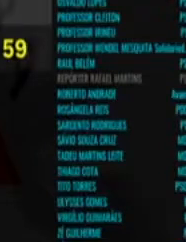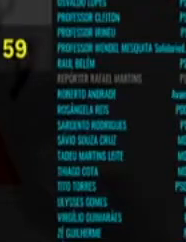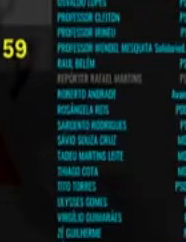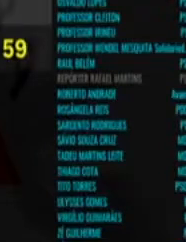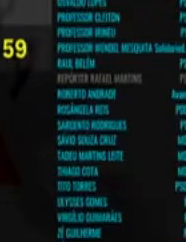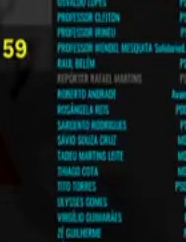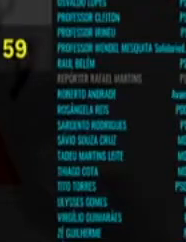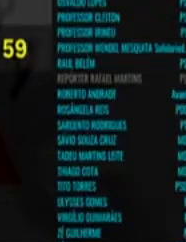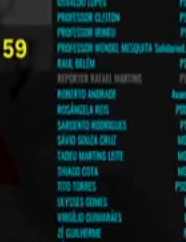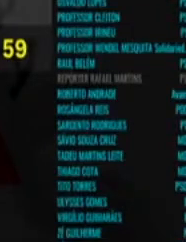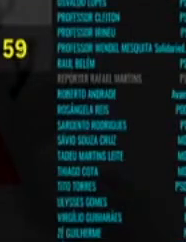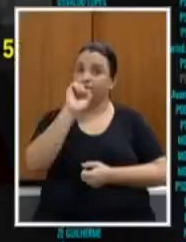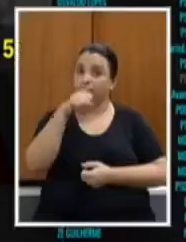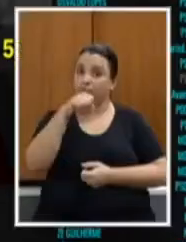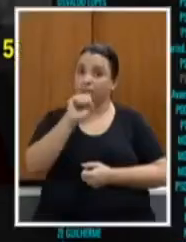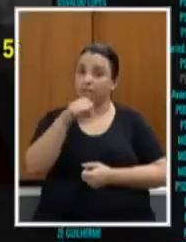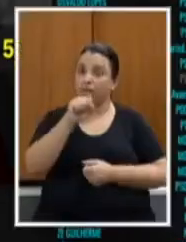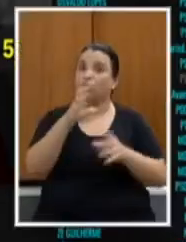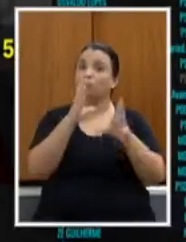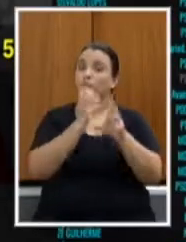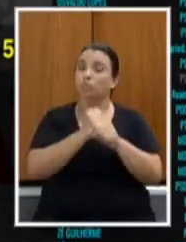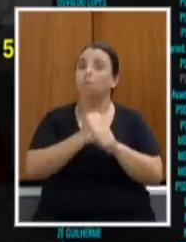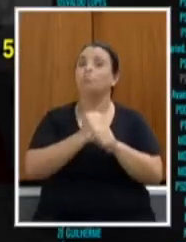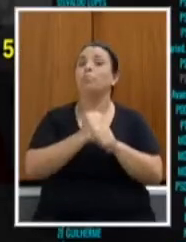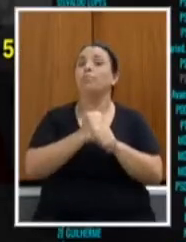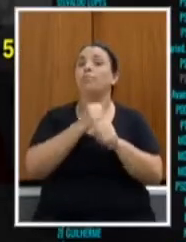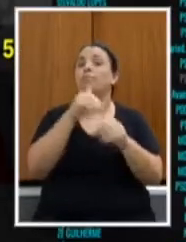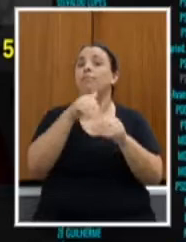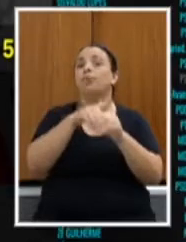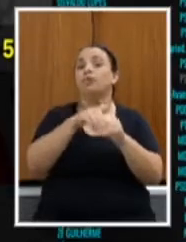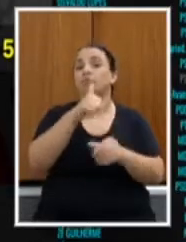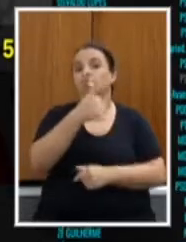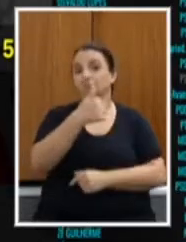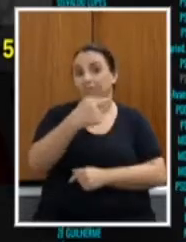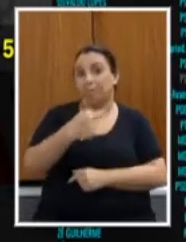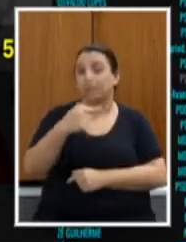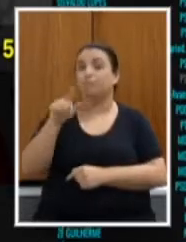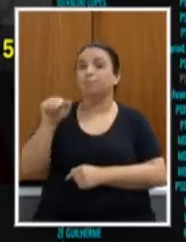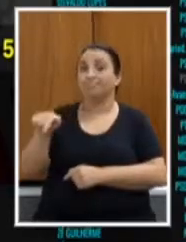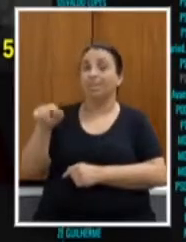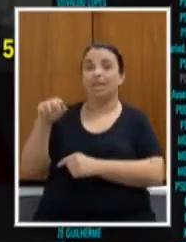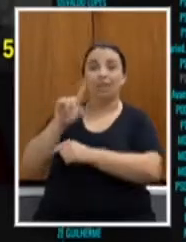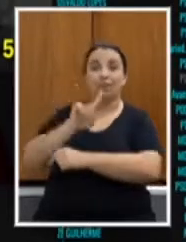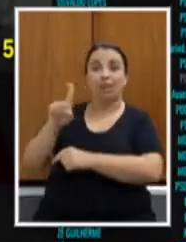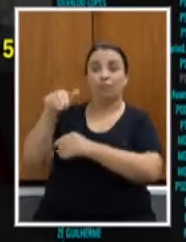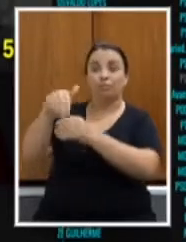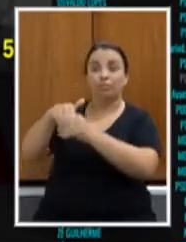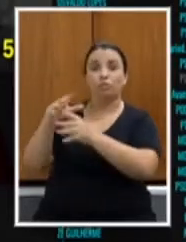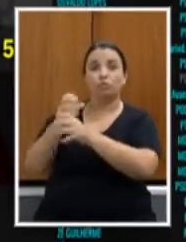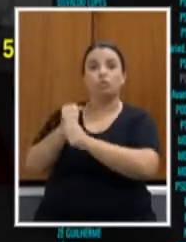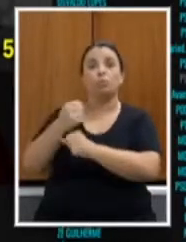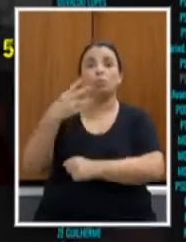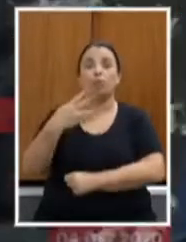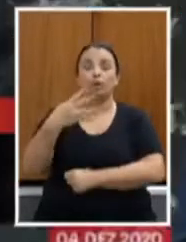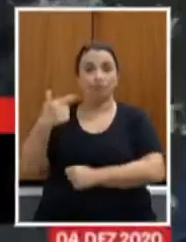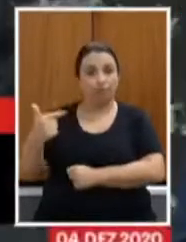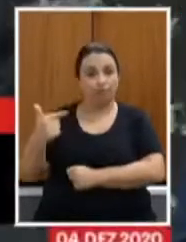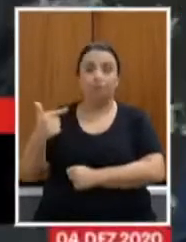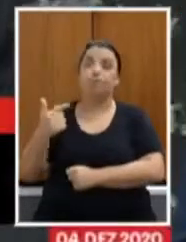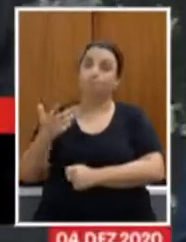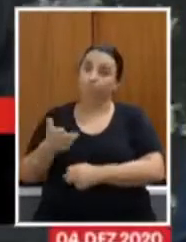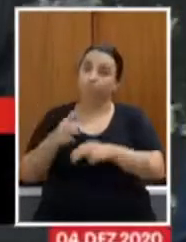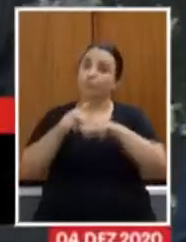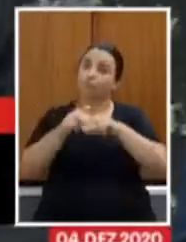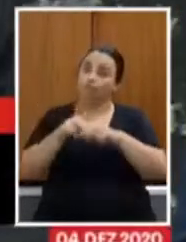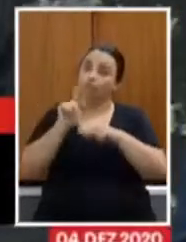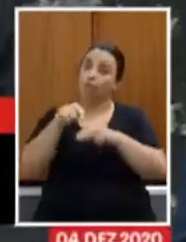Votaram sim, 17 senhoras e senhores deputados. Votaram não, 42 senhoras e senhores deputados. Portanto,